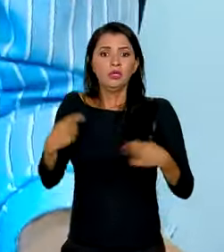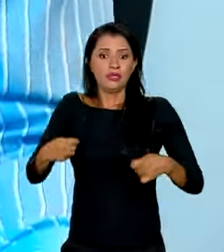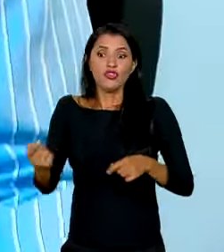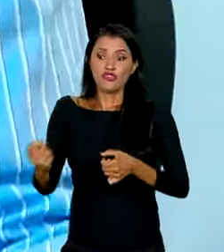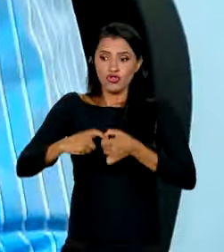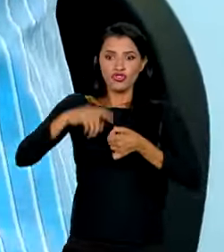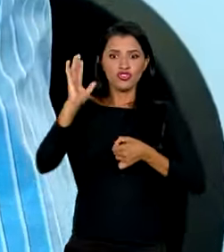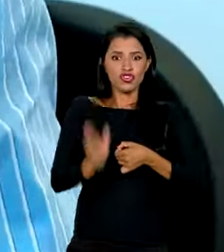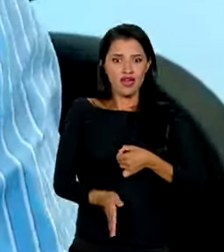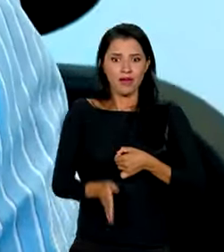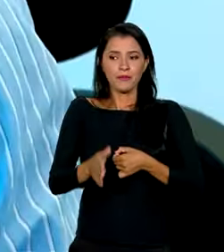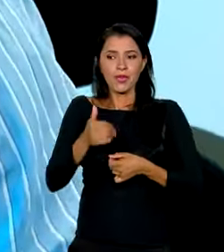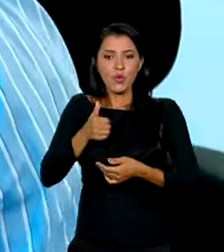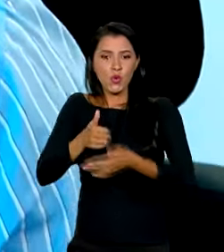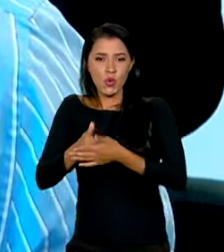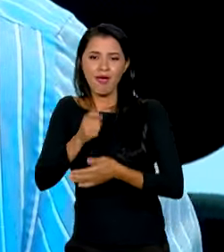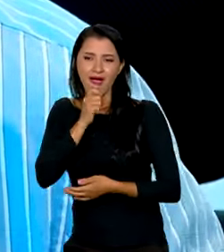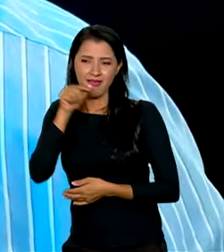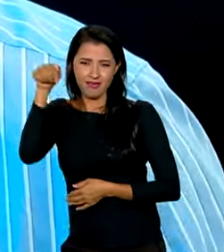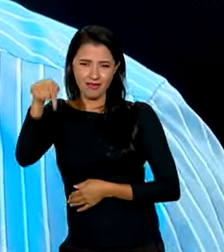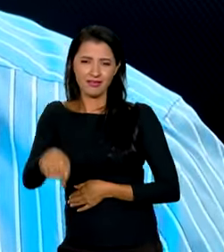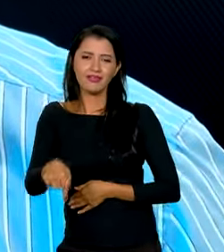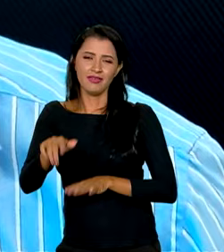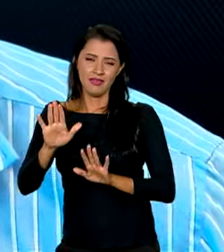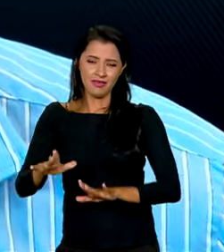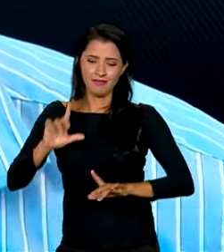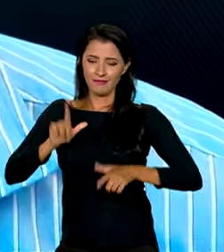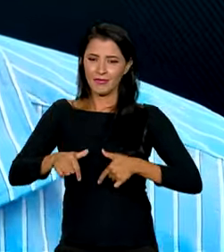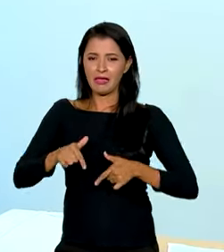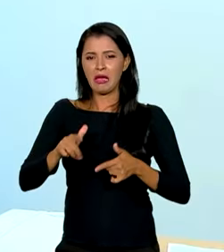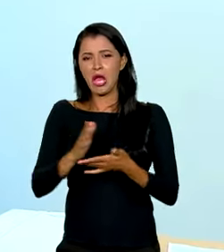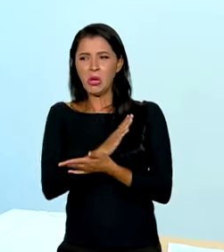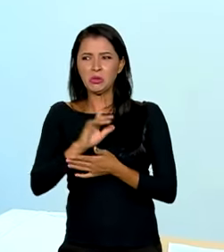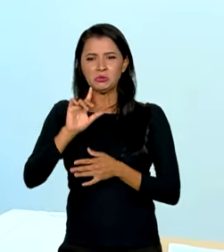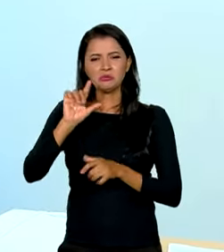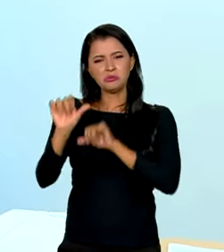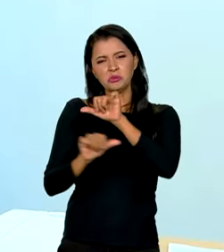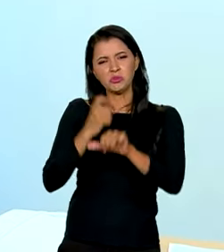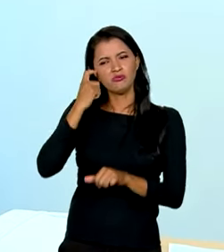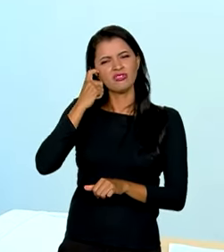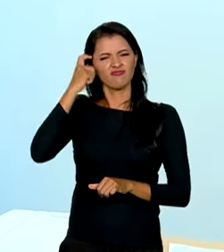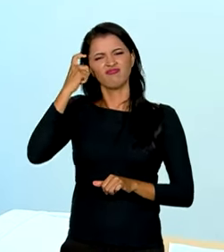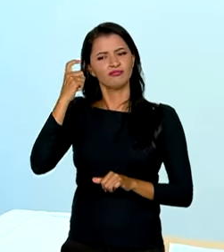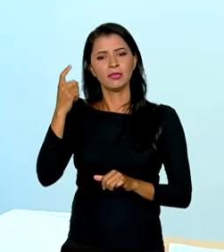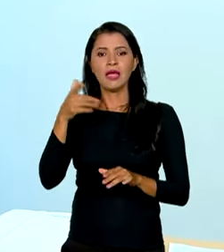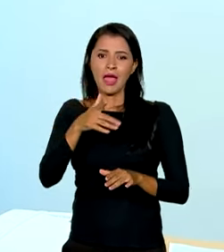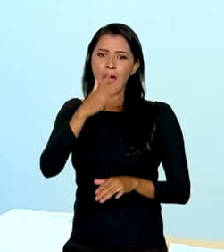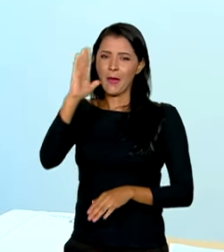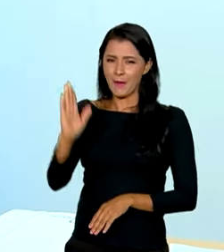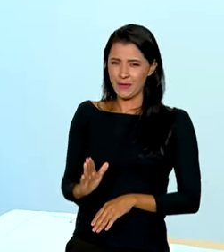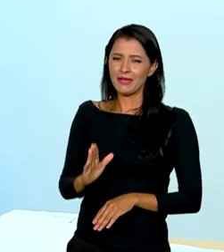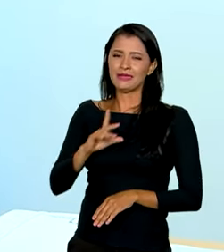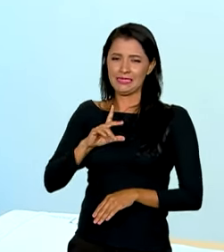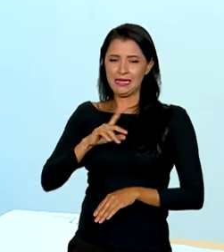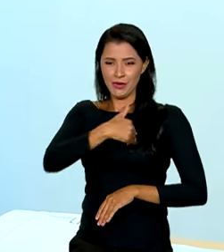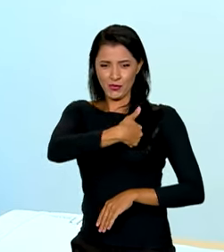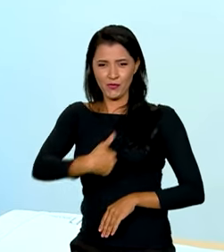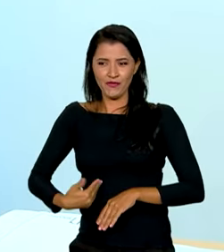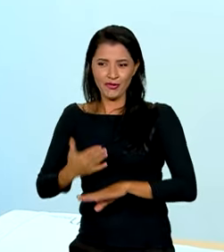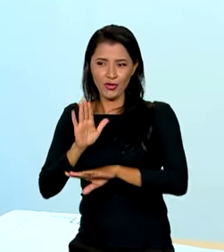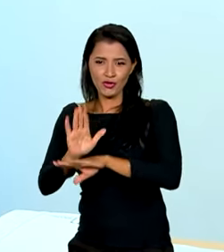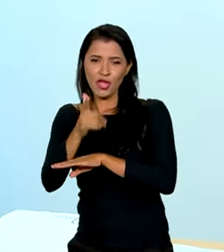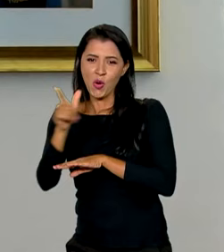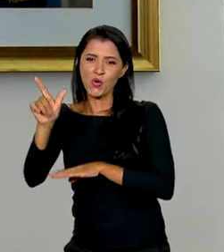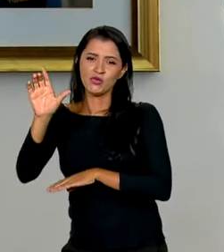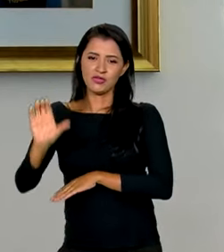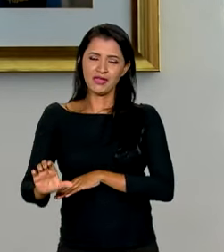voltaram. Dos que ainda estão aqui, muita gente muda de ideia. O governo brasileiro pode até vir a ajudar cidadãos de países vizinhos